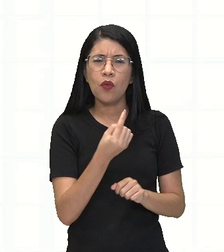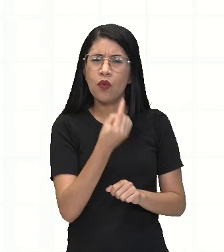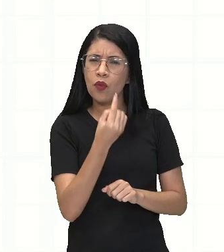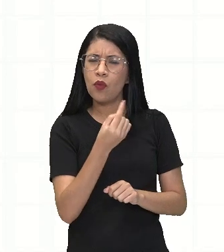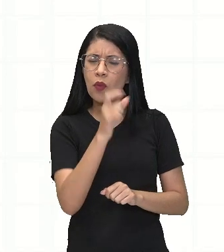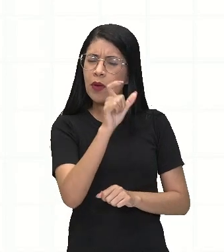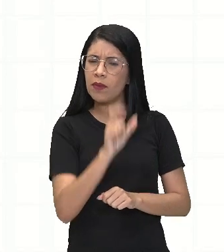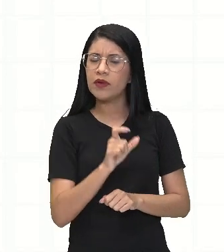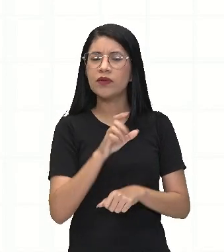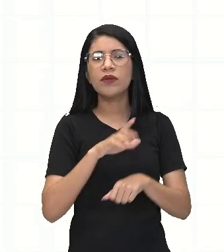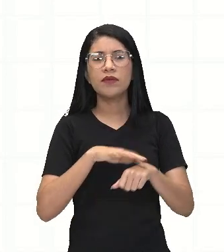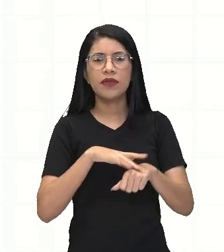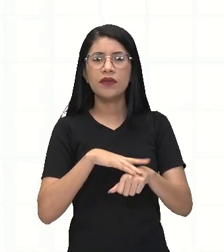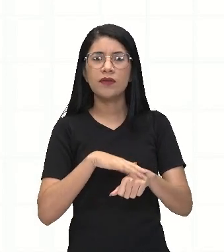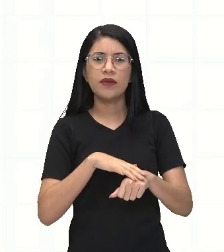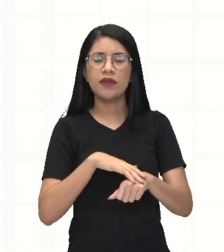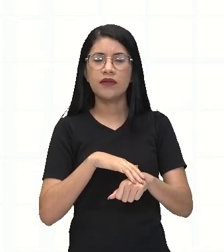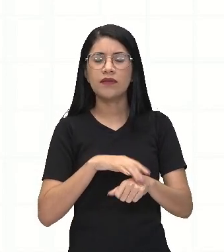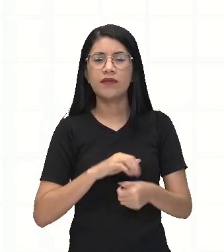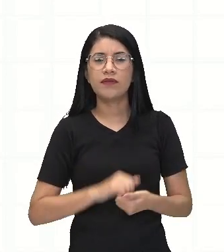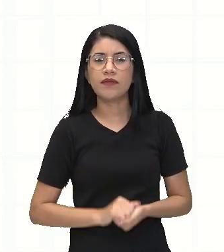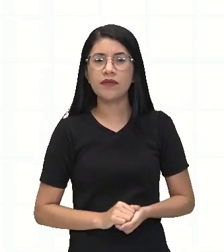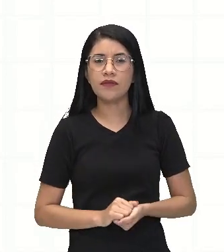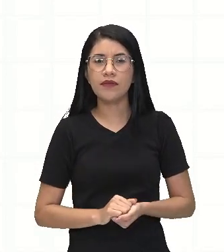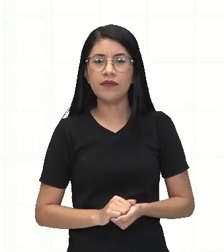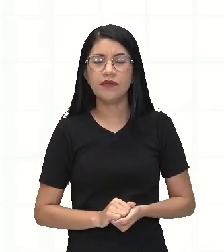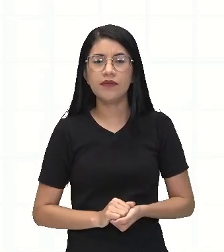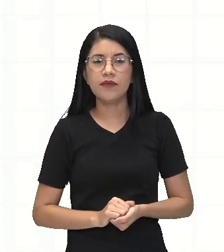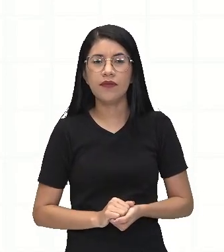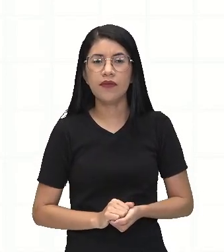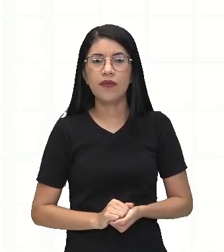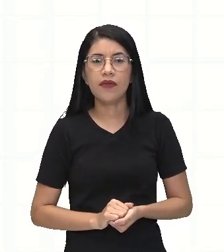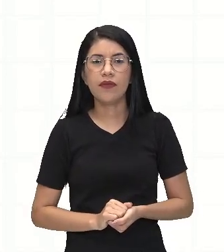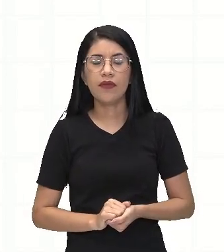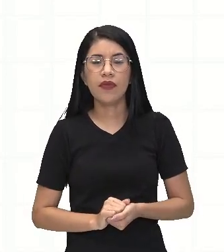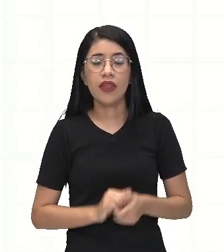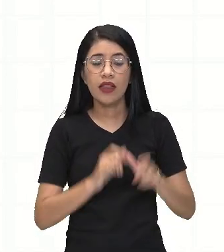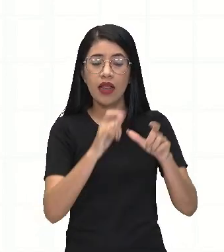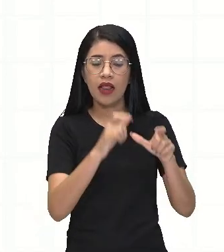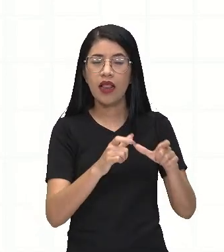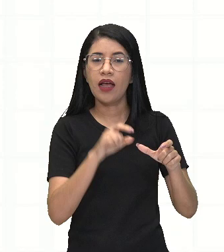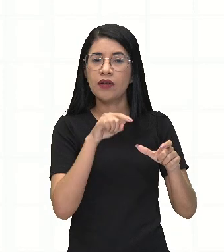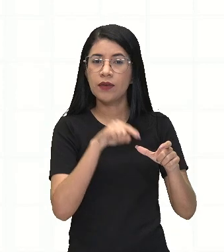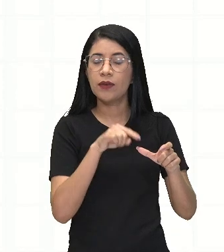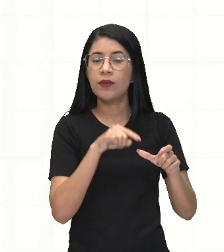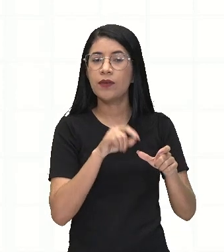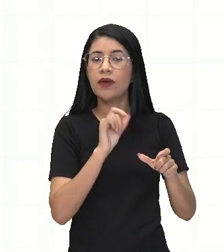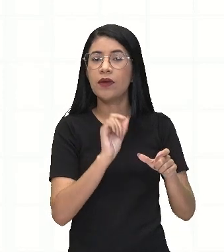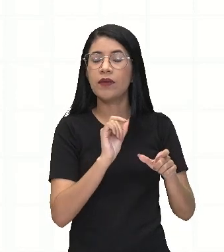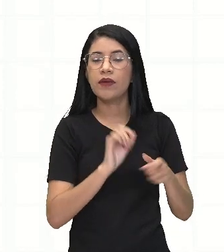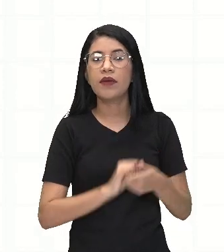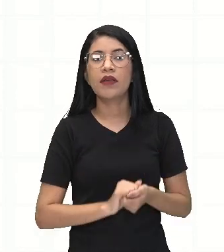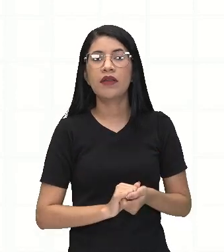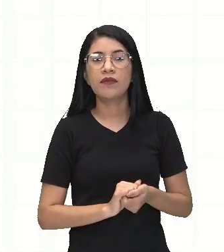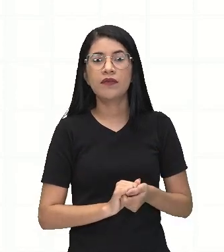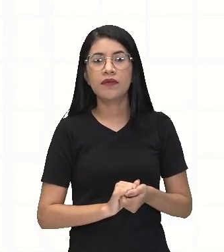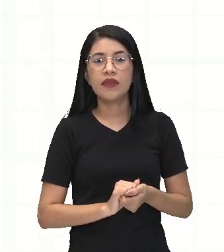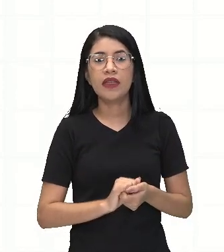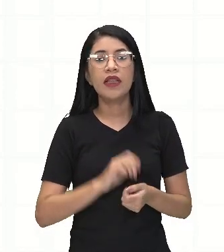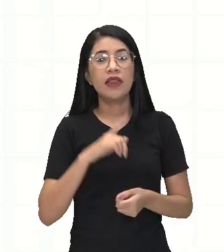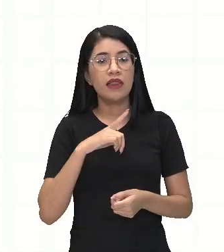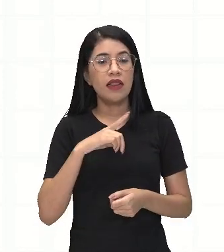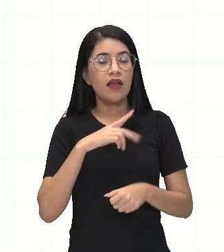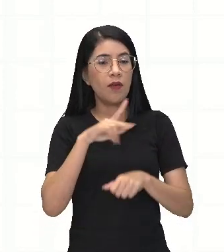uma doença em um determinado lugar. E, por um acaso, nós estamos lá em um país, tá